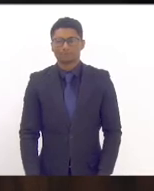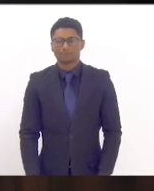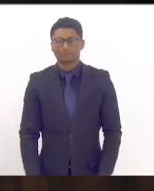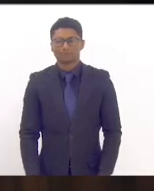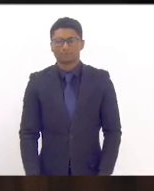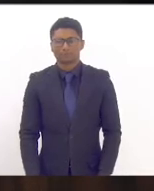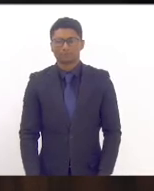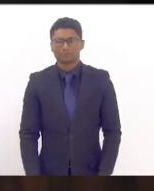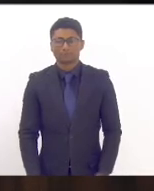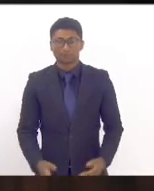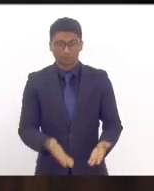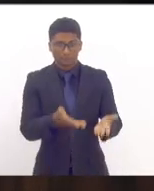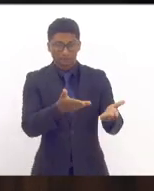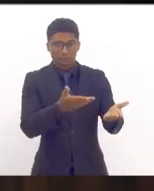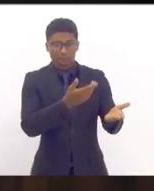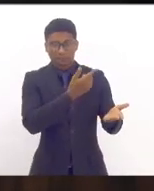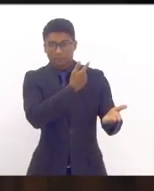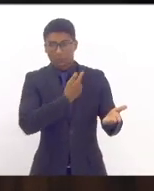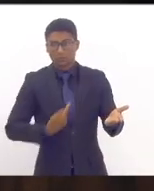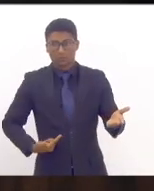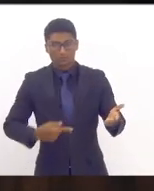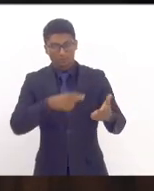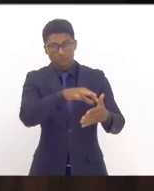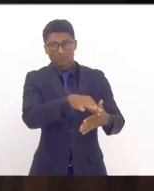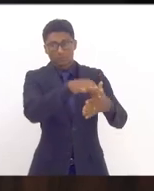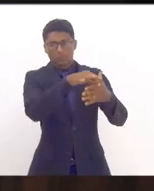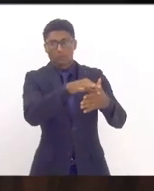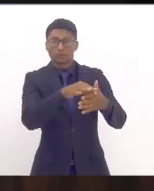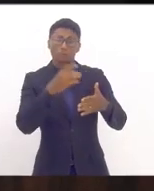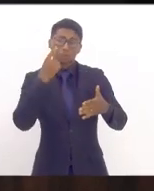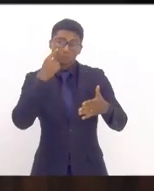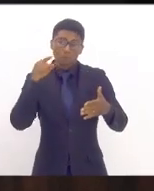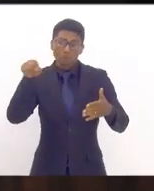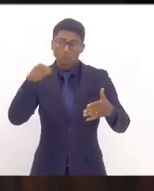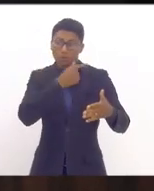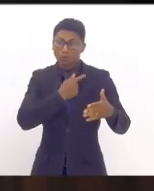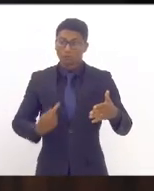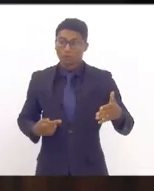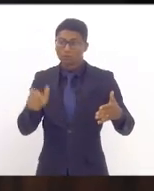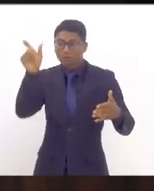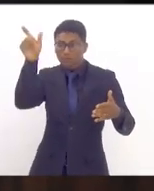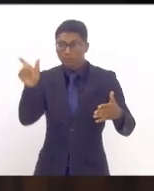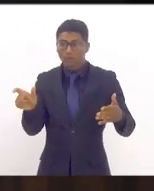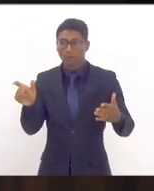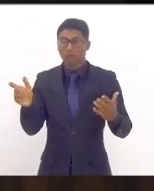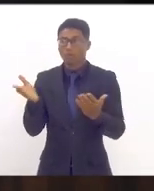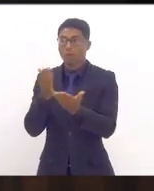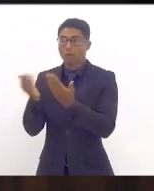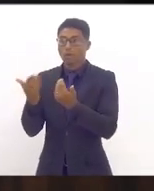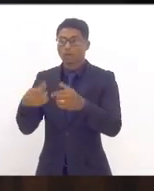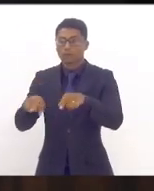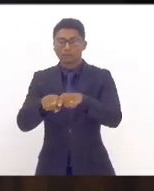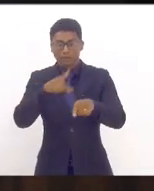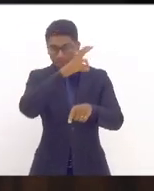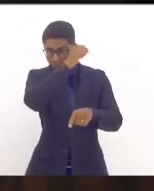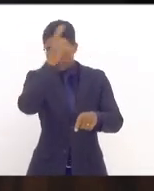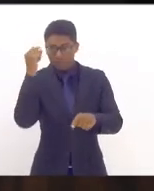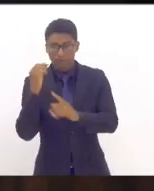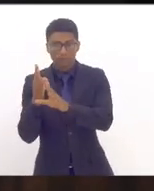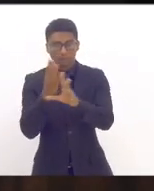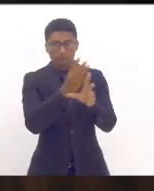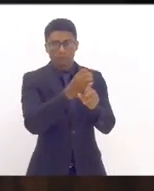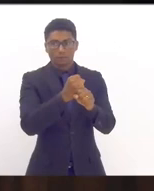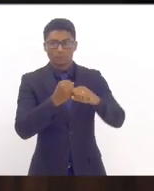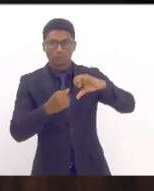vossa excelência como líder do governo possa tentar o entendimento com o governador logicamente com os outros 91 prefeitos que a gente possa